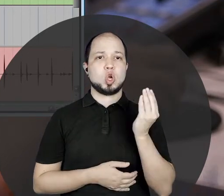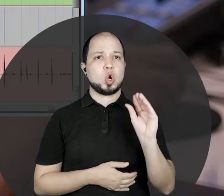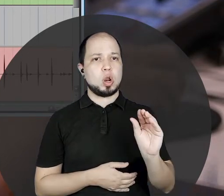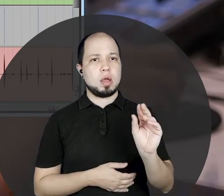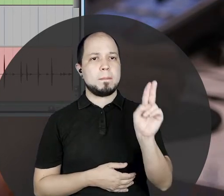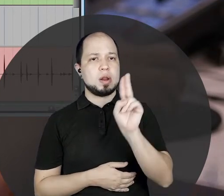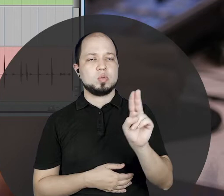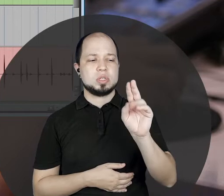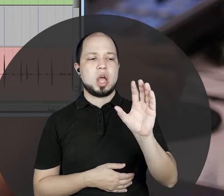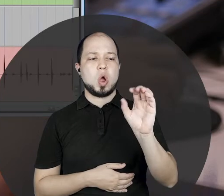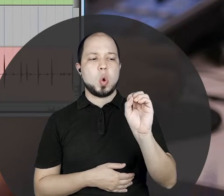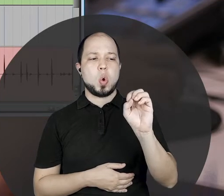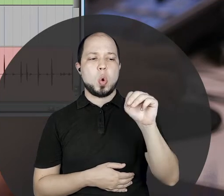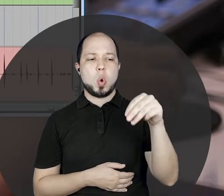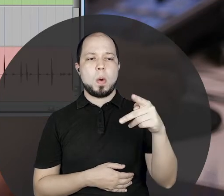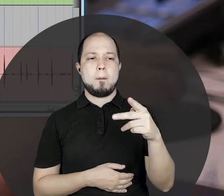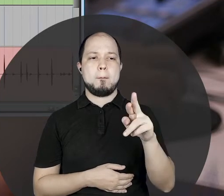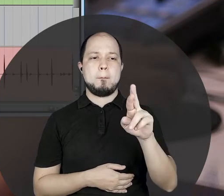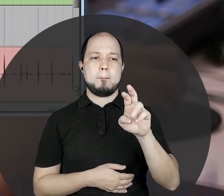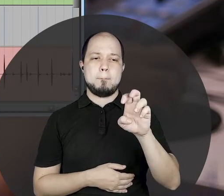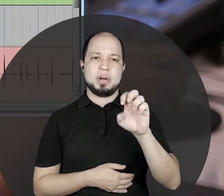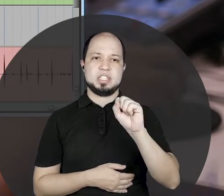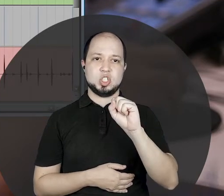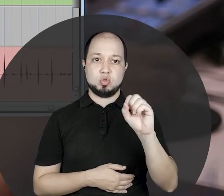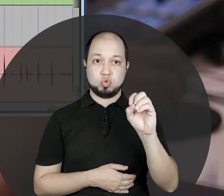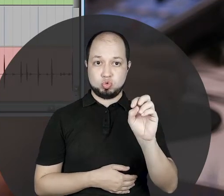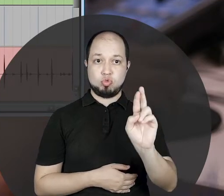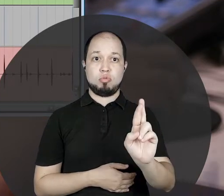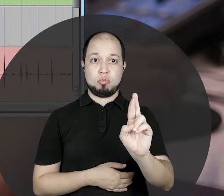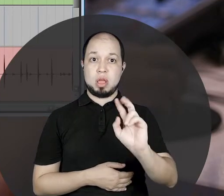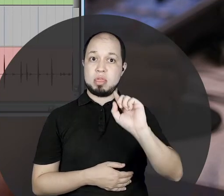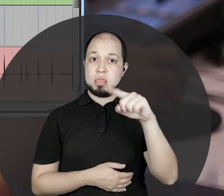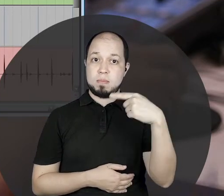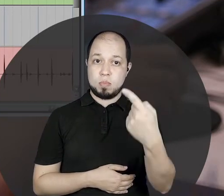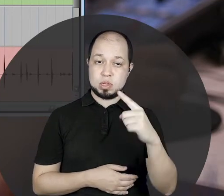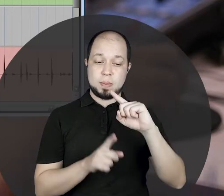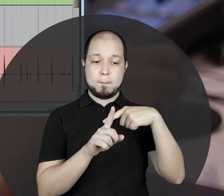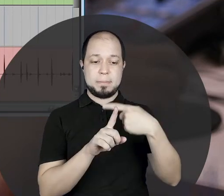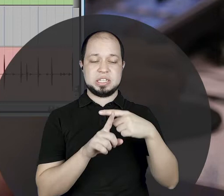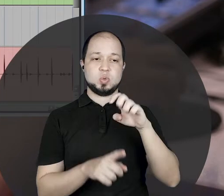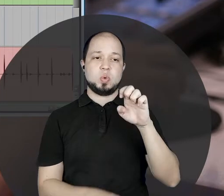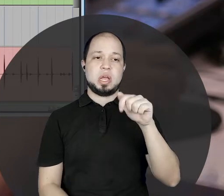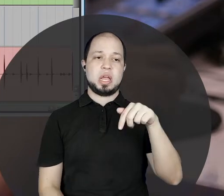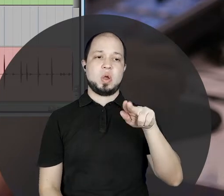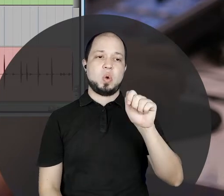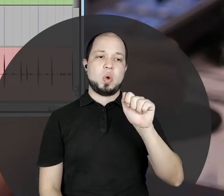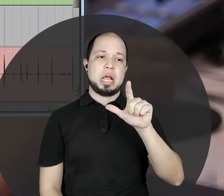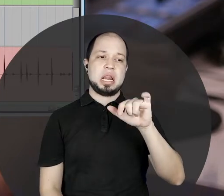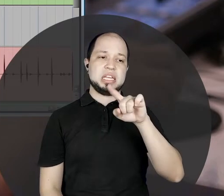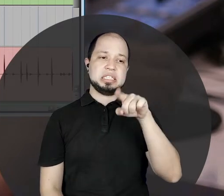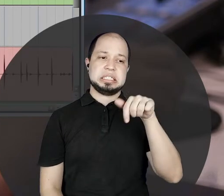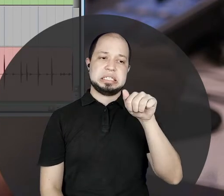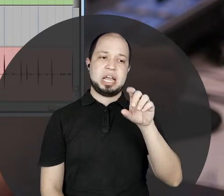colocar aqui esse compressor, copiei. E aí eu vou levar um equalizador, só que aí a